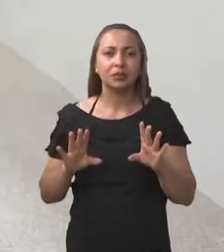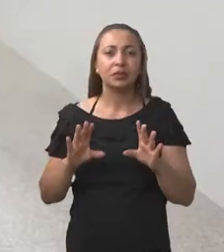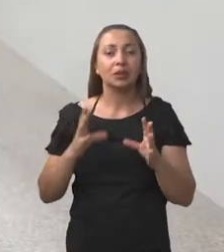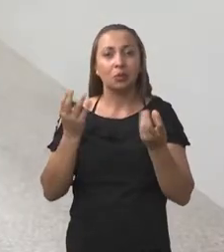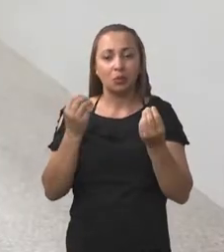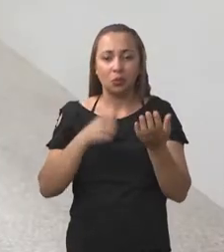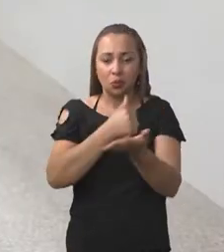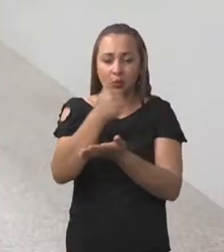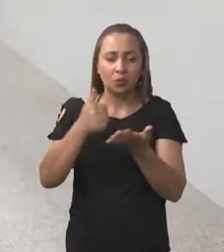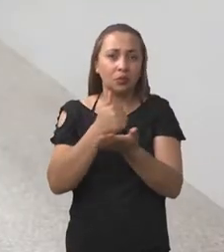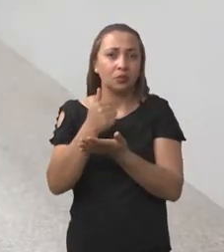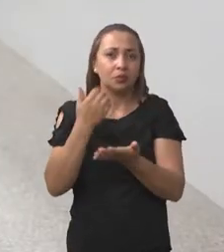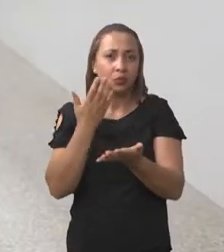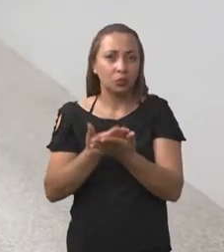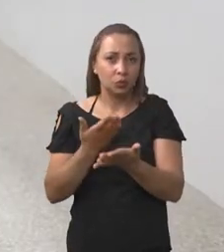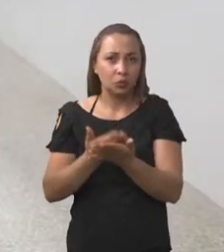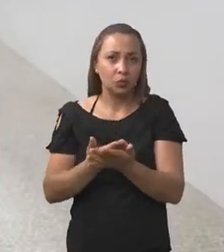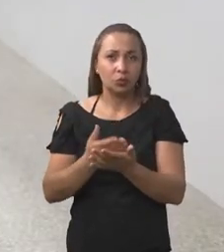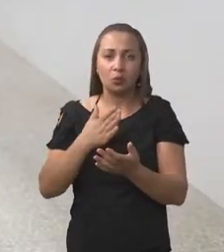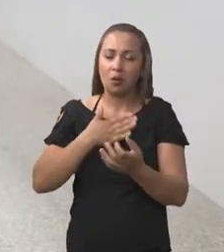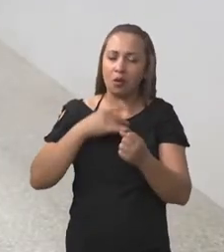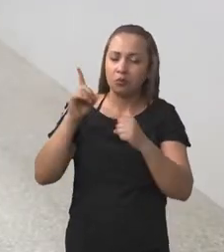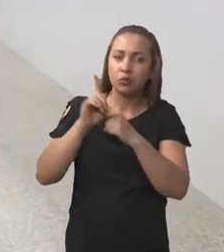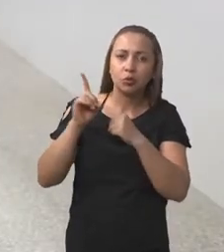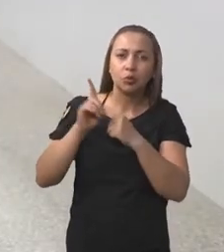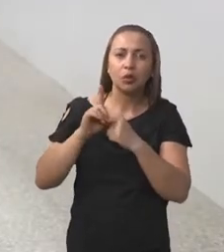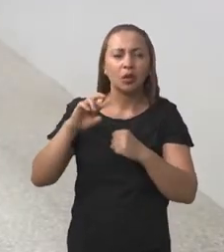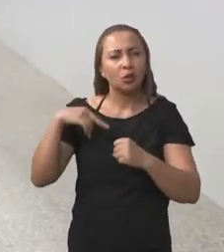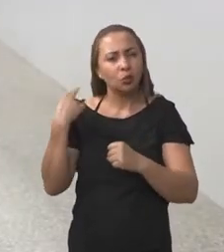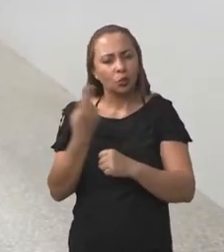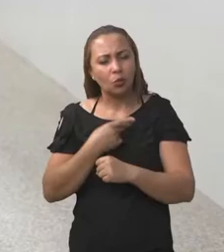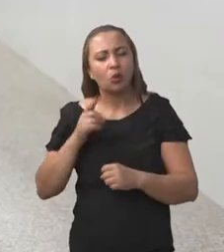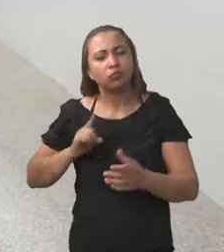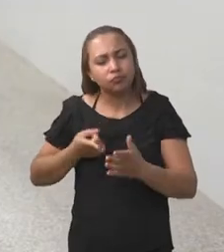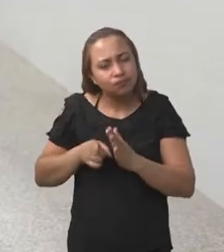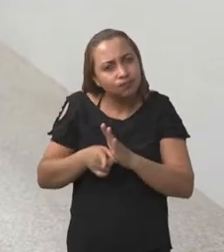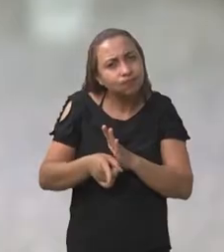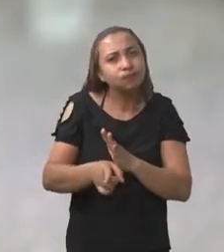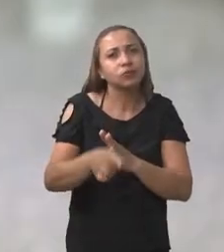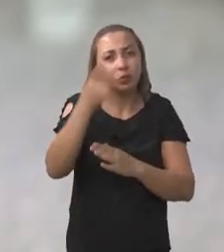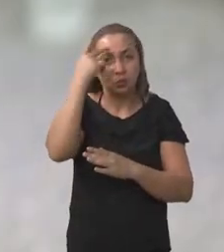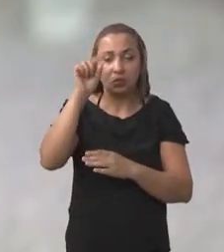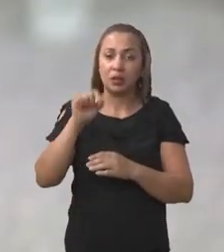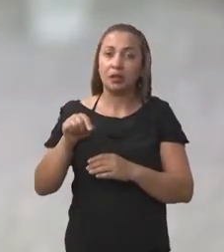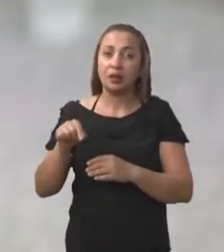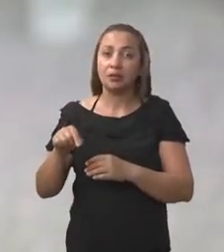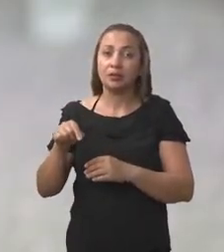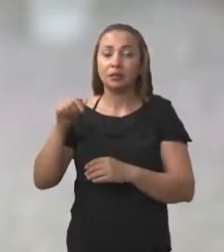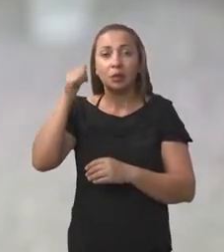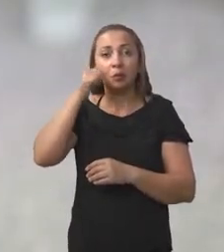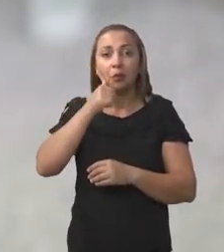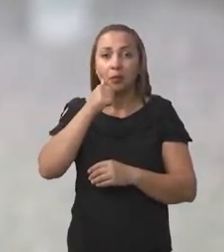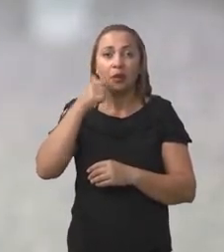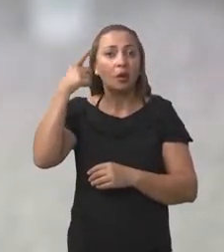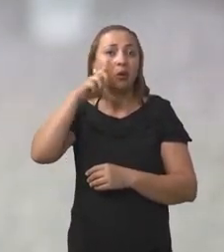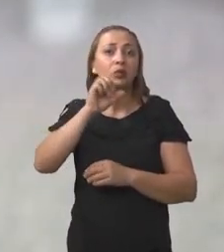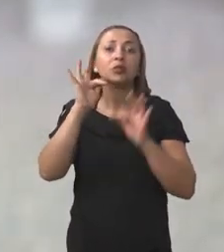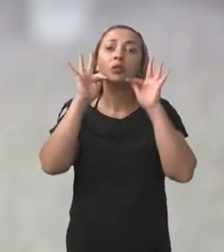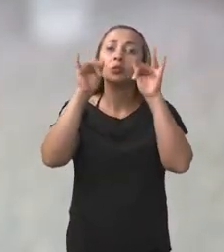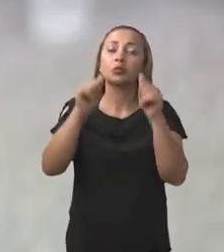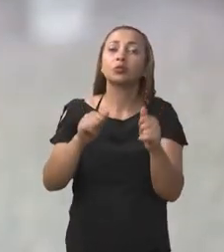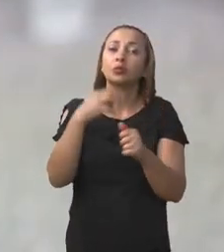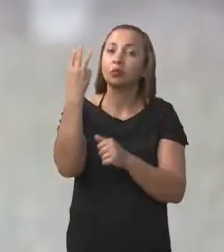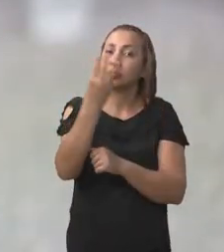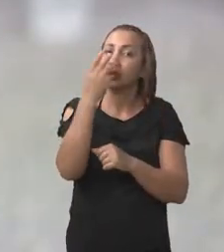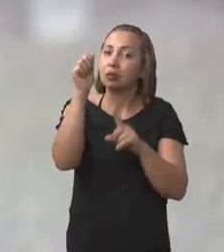isso muito baseado no estudo do meu doutorado, que a gente se aprofundou nisso, para que essa mulher consiga, no final